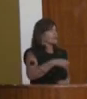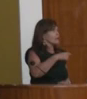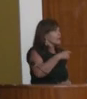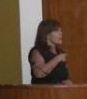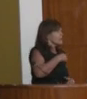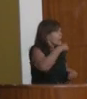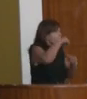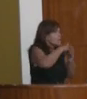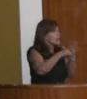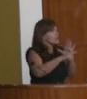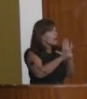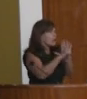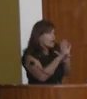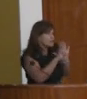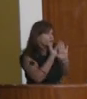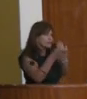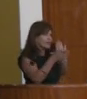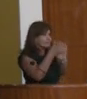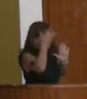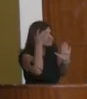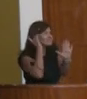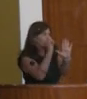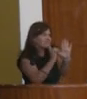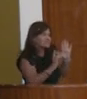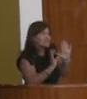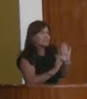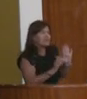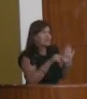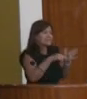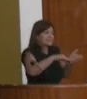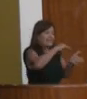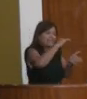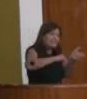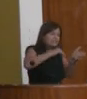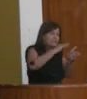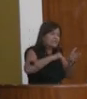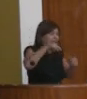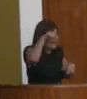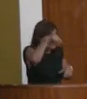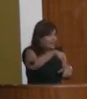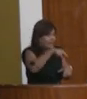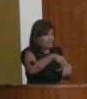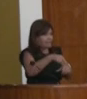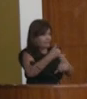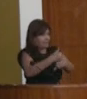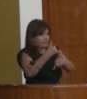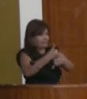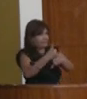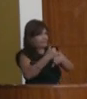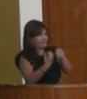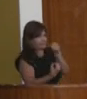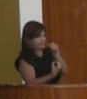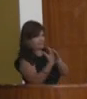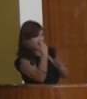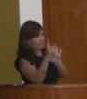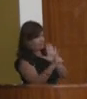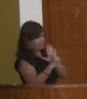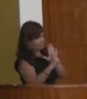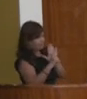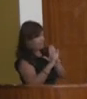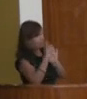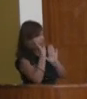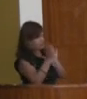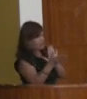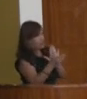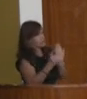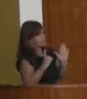O que acontece aqui em Volta Redonda? Foi criada a primeira lei que atendia algumas pessoas